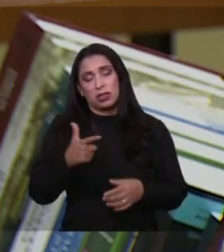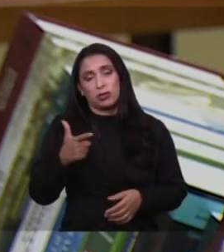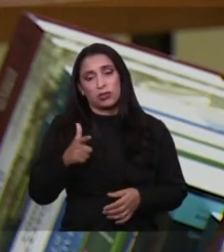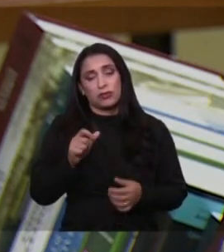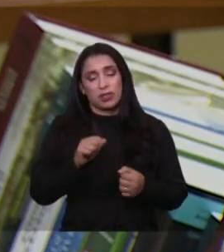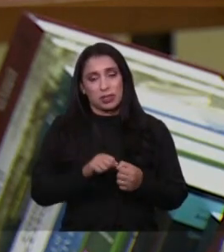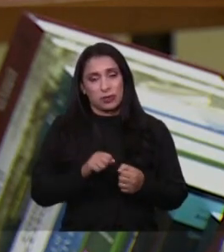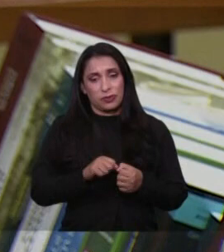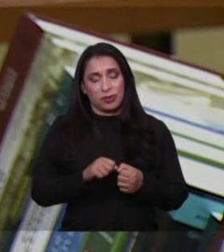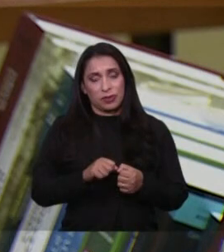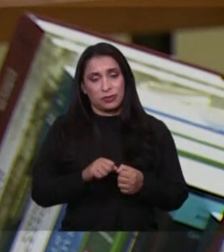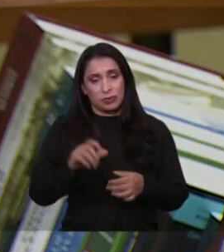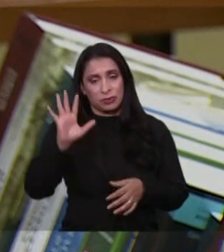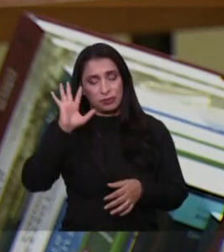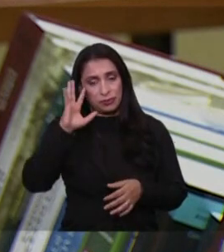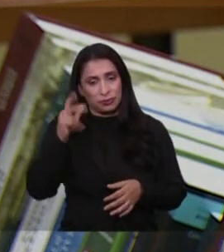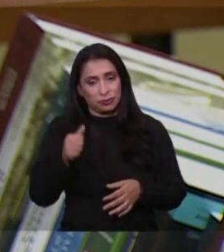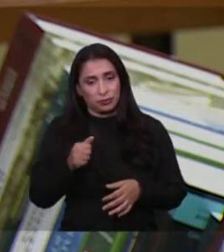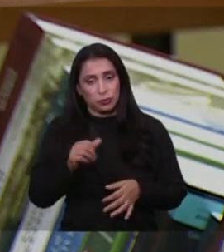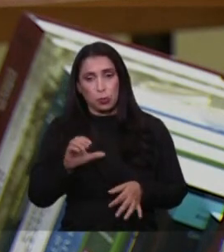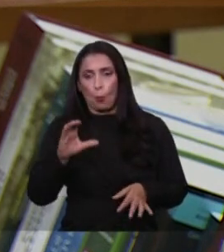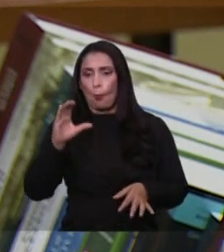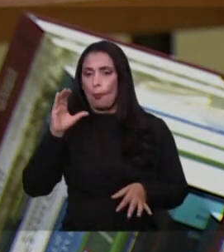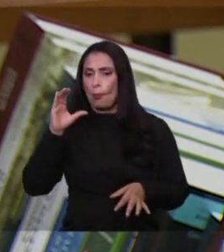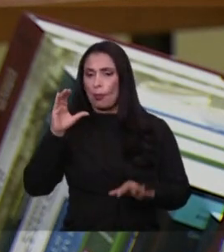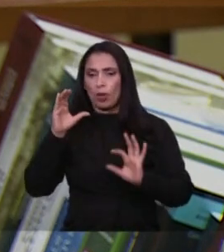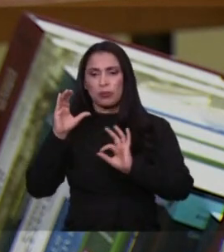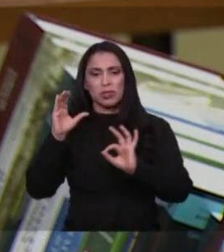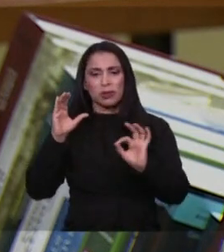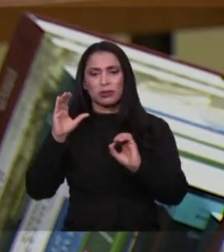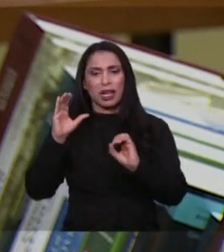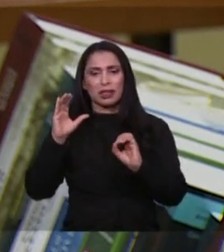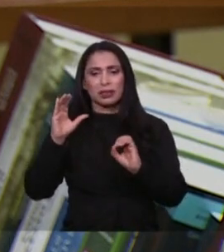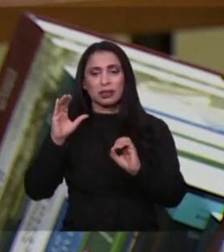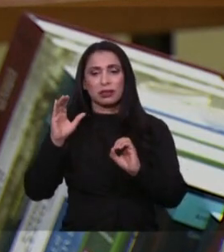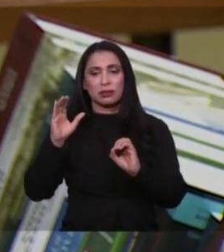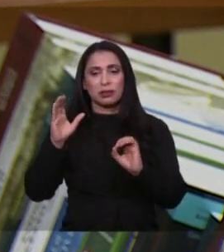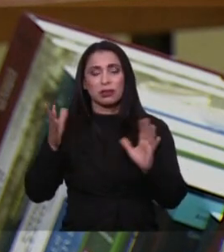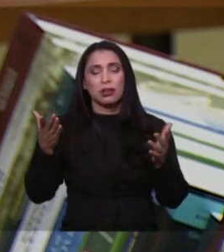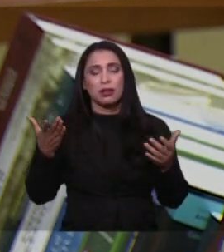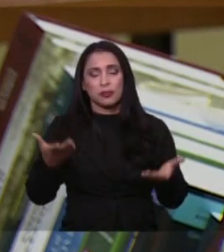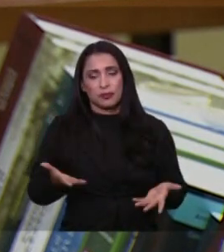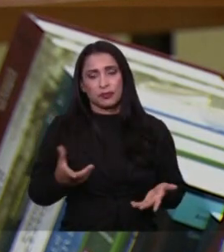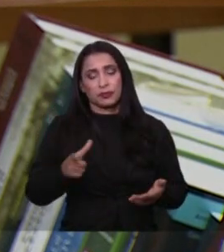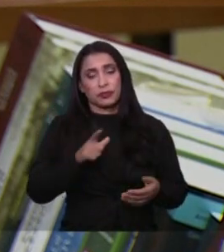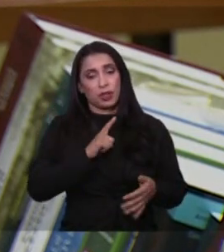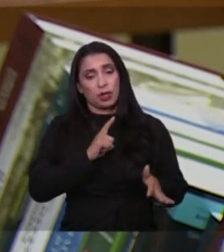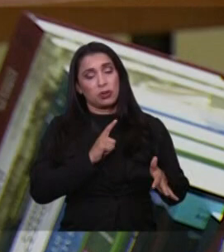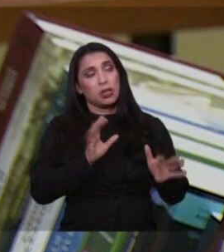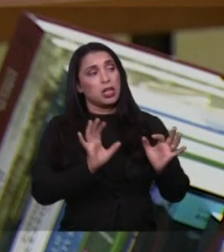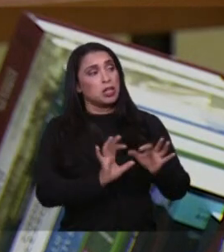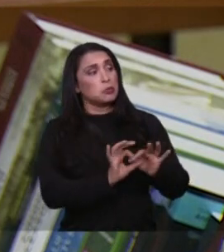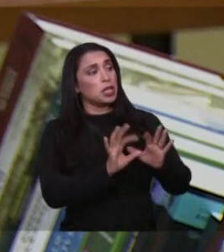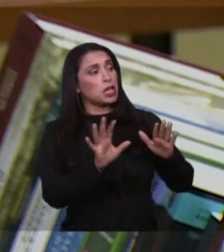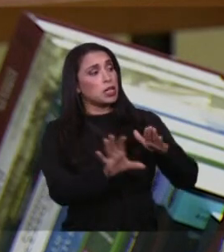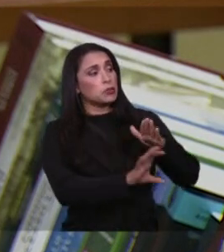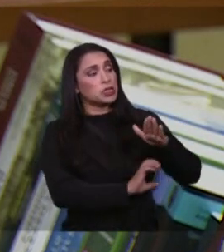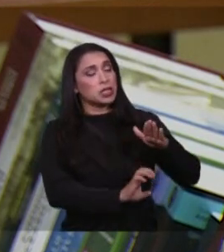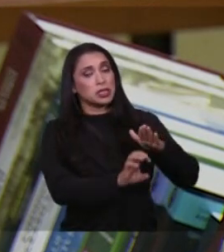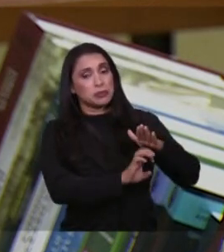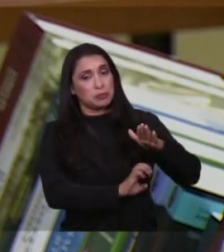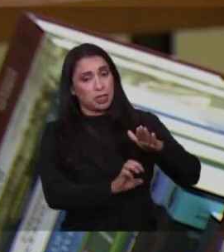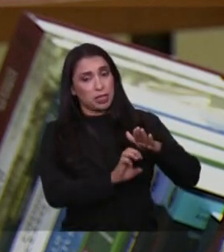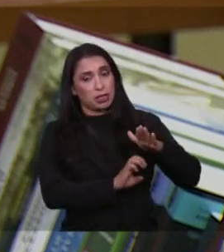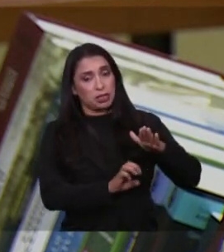isso, nessa decisão, que não tem omissão nenhuma, nós propiciaríamos as empresas que